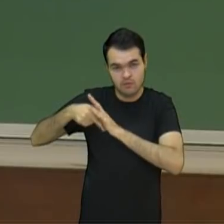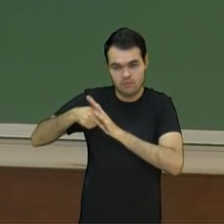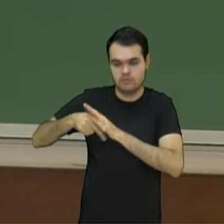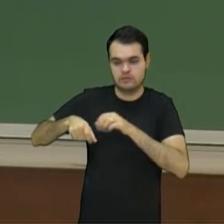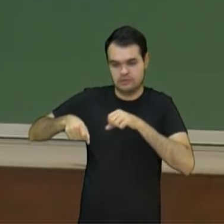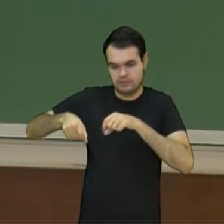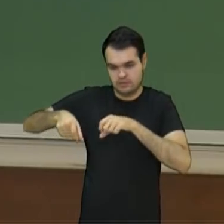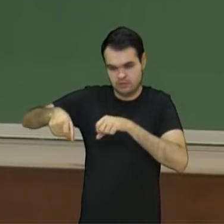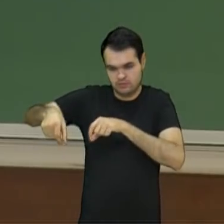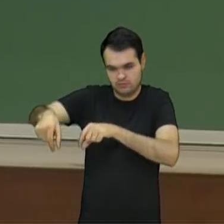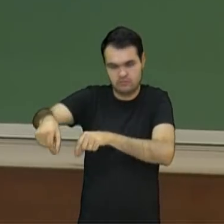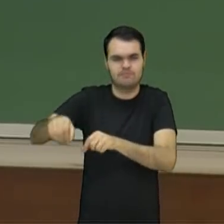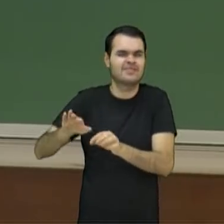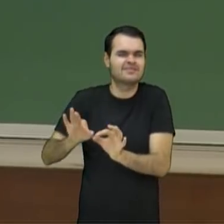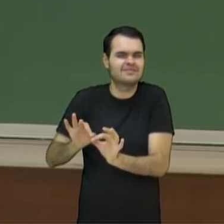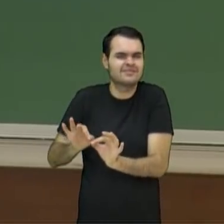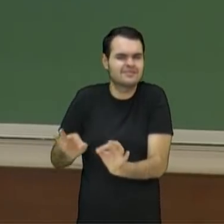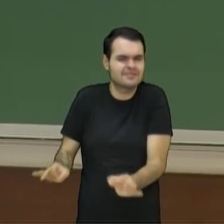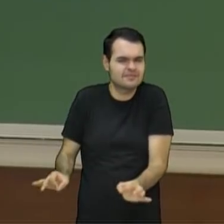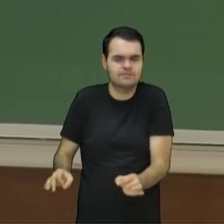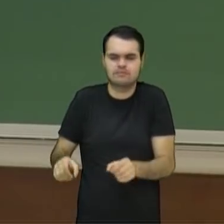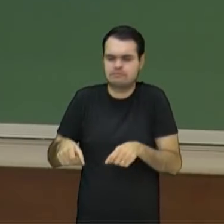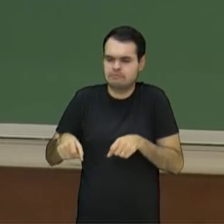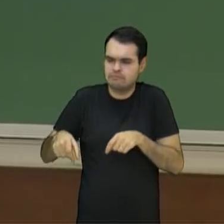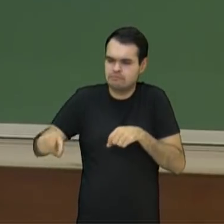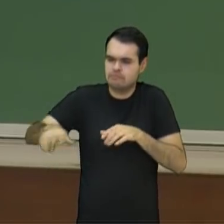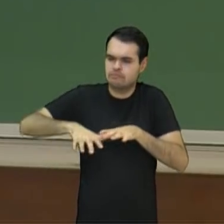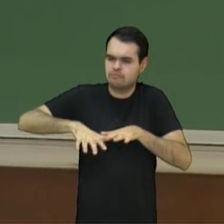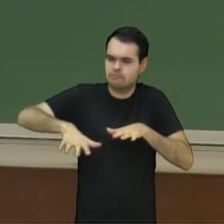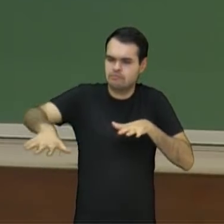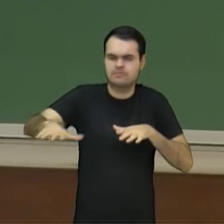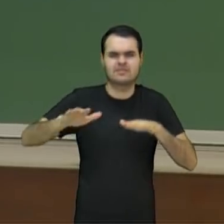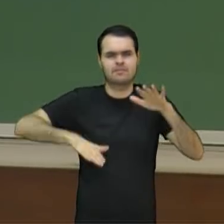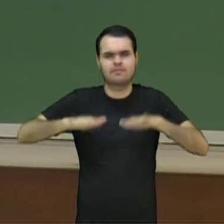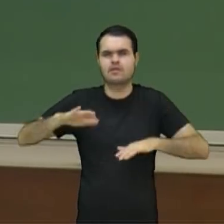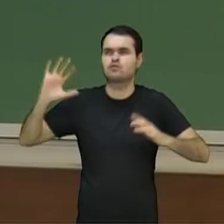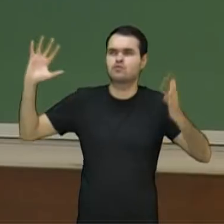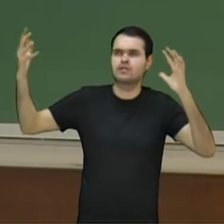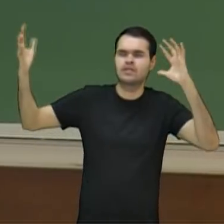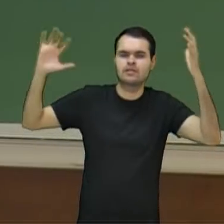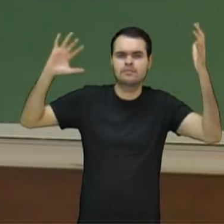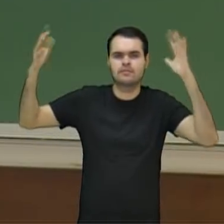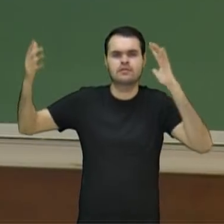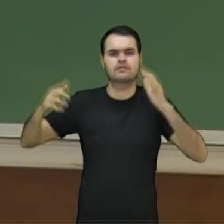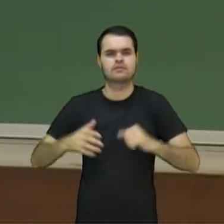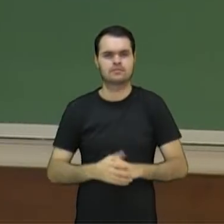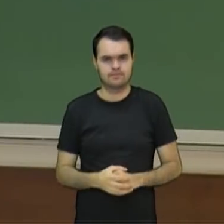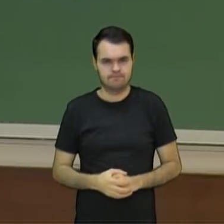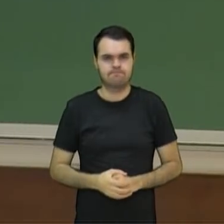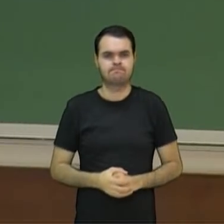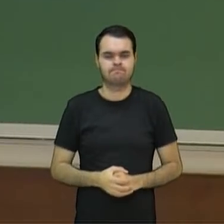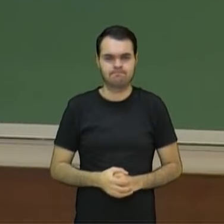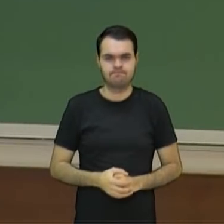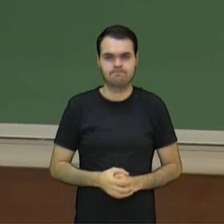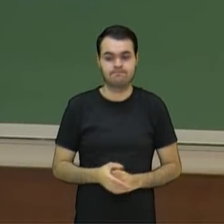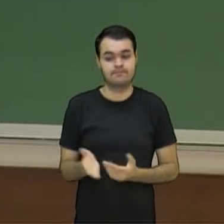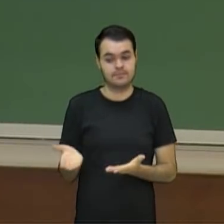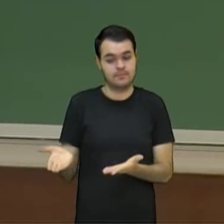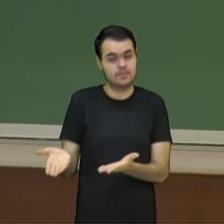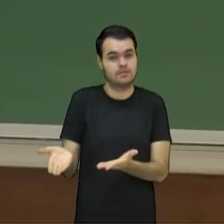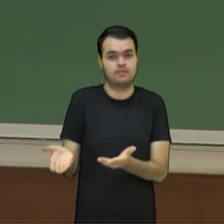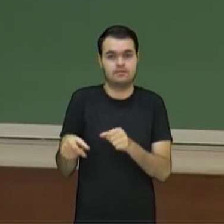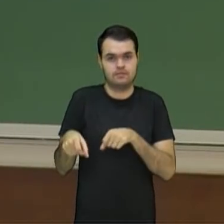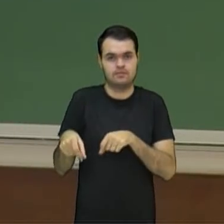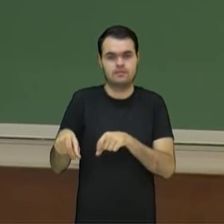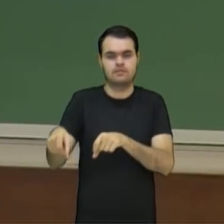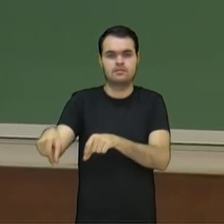que é a mais simples, né, que depende das condições do clima, do tempo atmosférico, essa vai